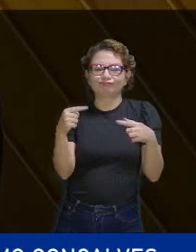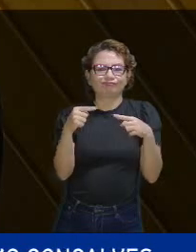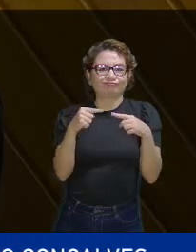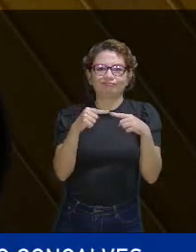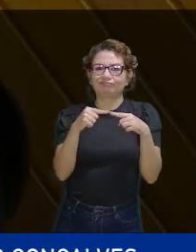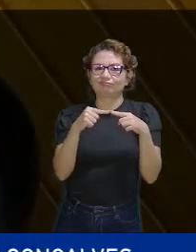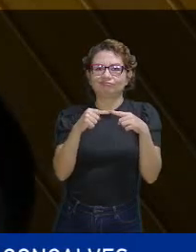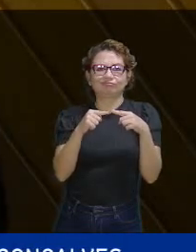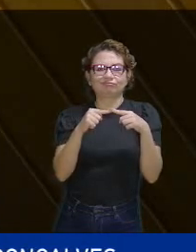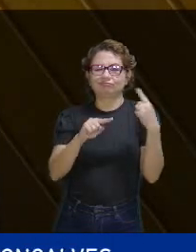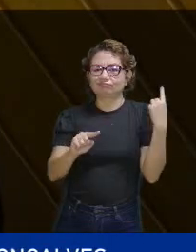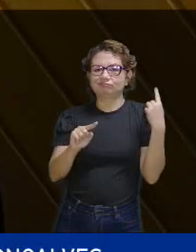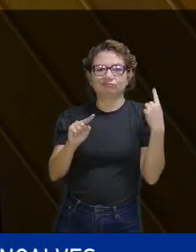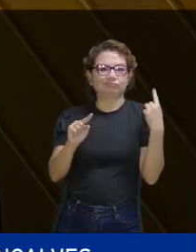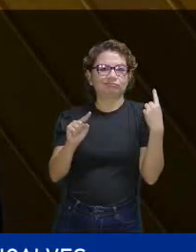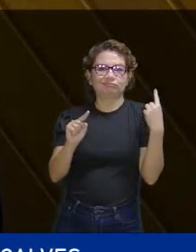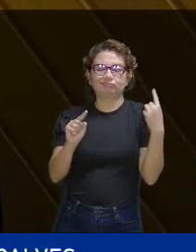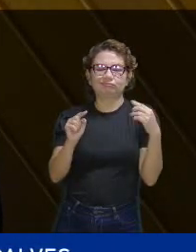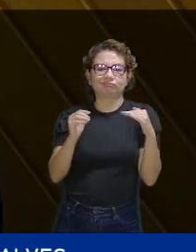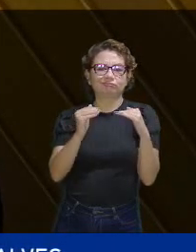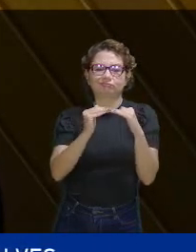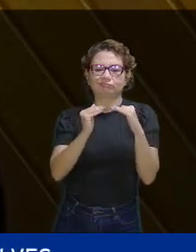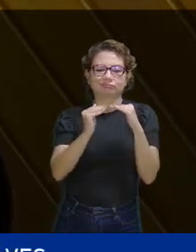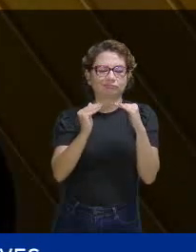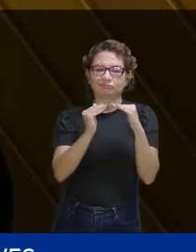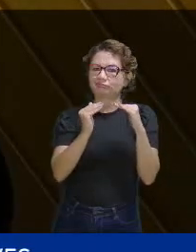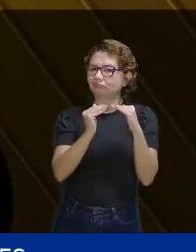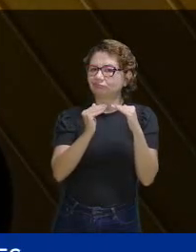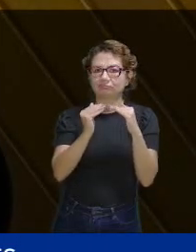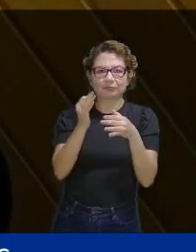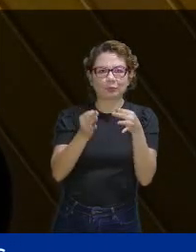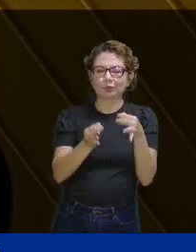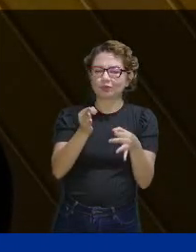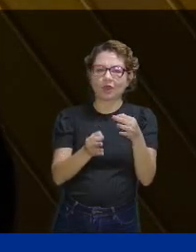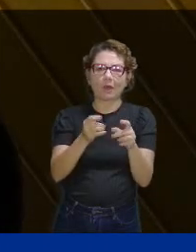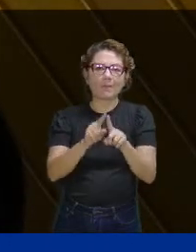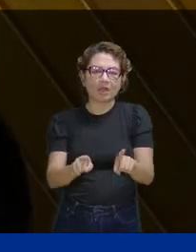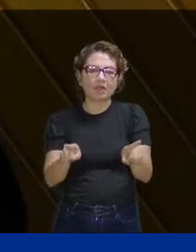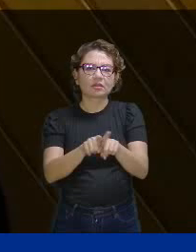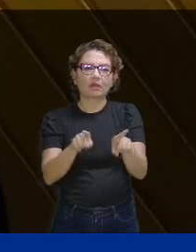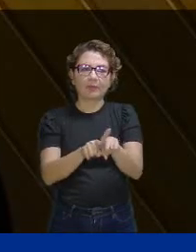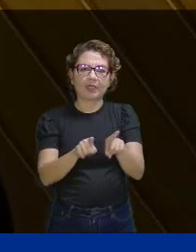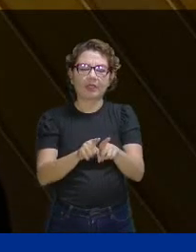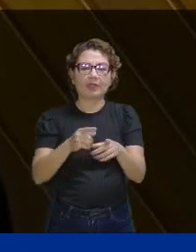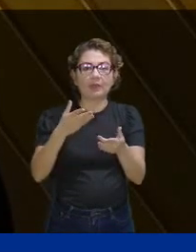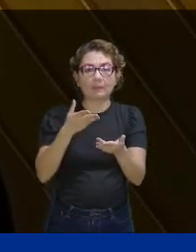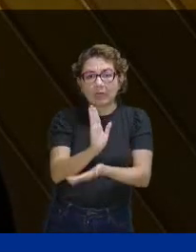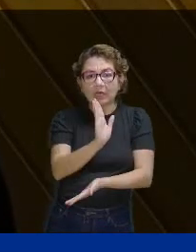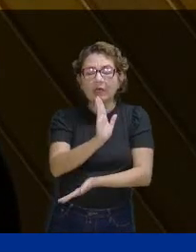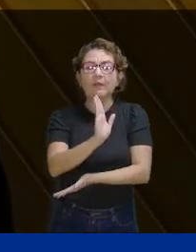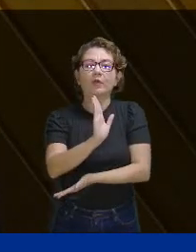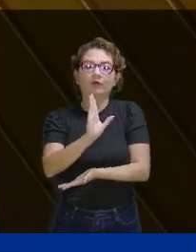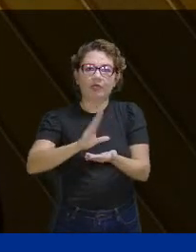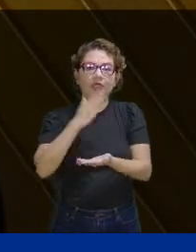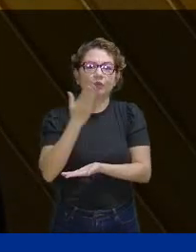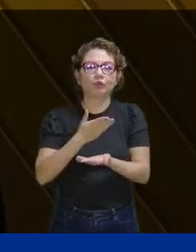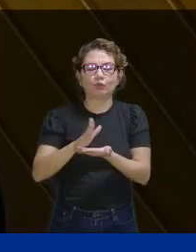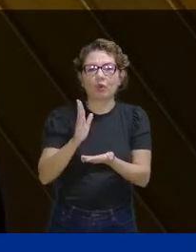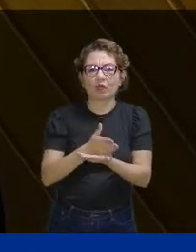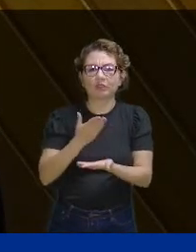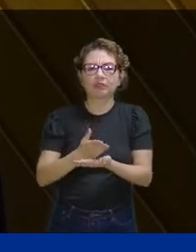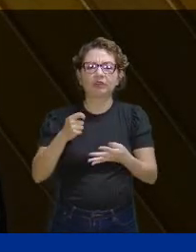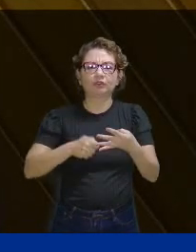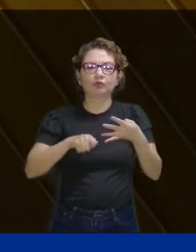verdade, pertinência, tá, com o caso em julgamento. E, por fim, anoto que, para aprovar as contas com ressalvas, a jurisprudência